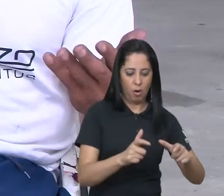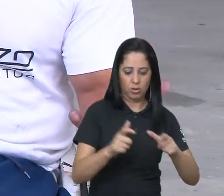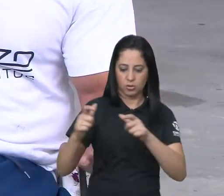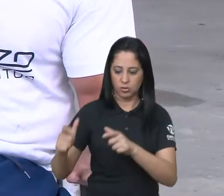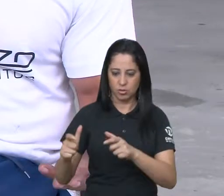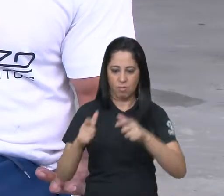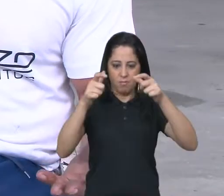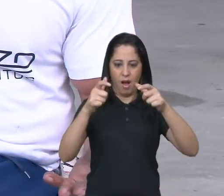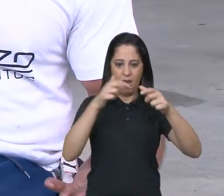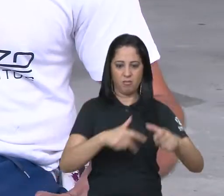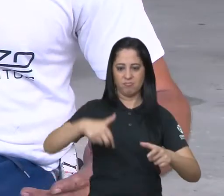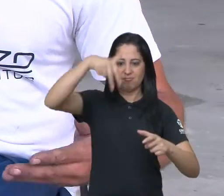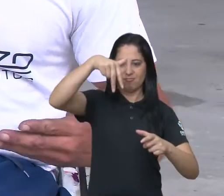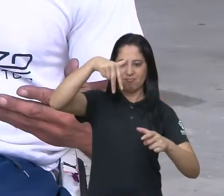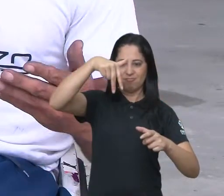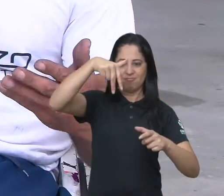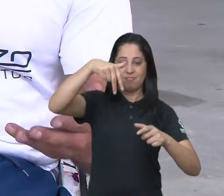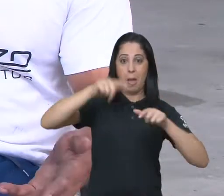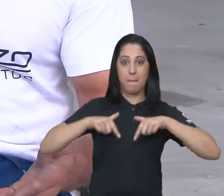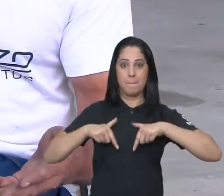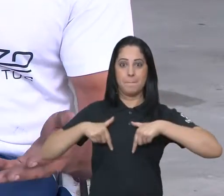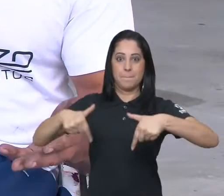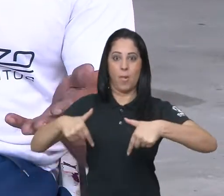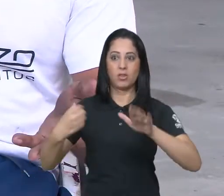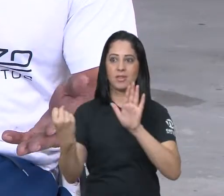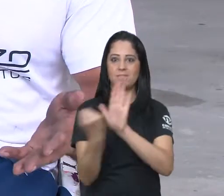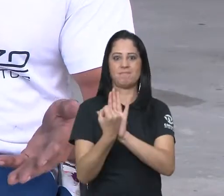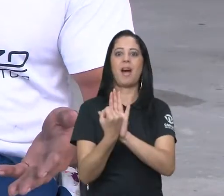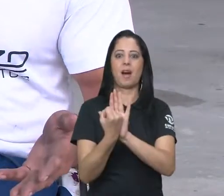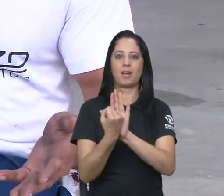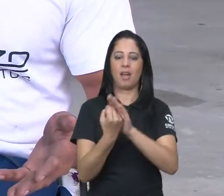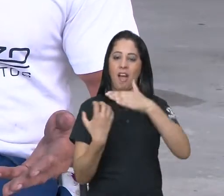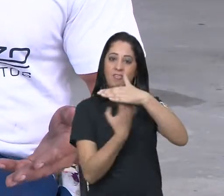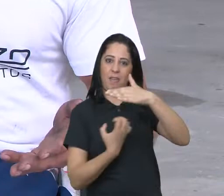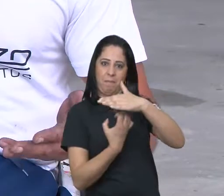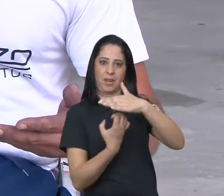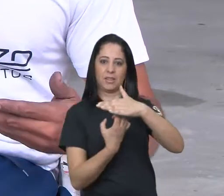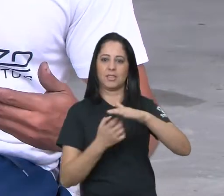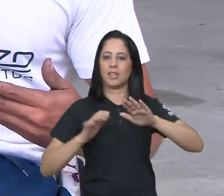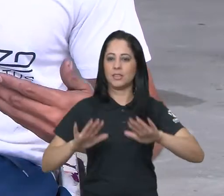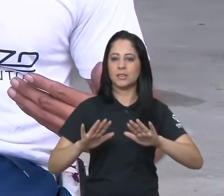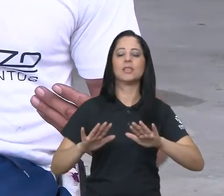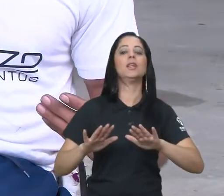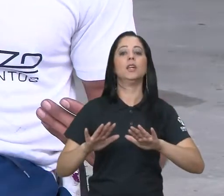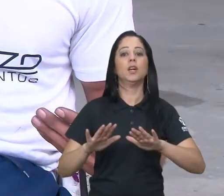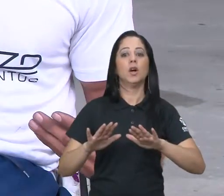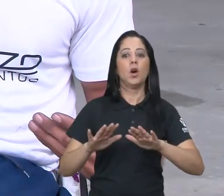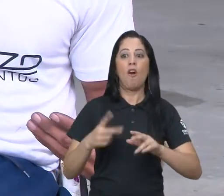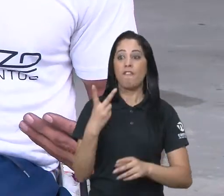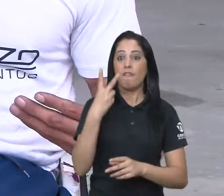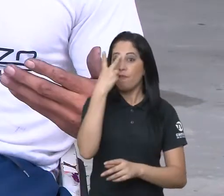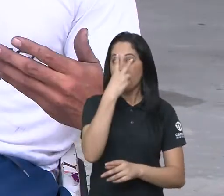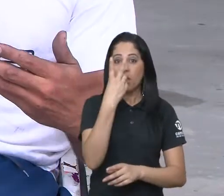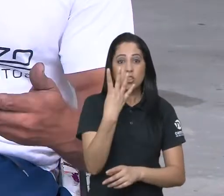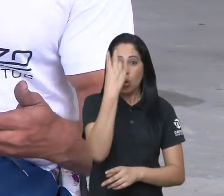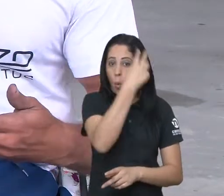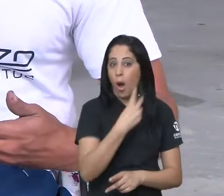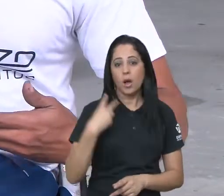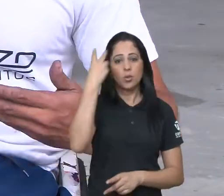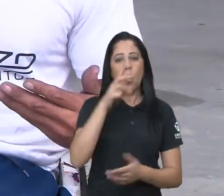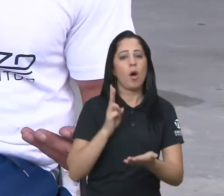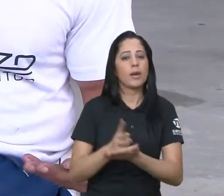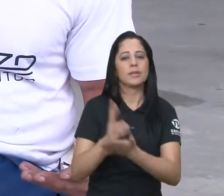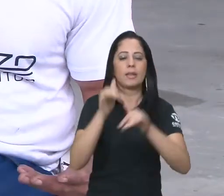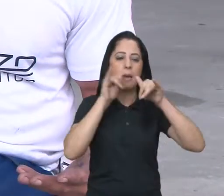ao lugar mais alto do pódio. Então, quando a gente chega ao lugar mais alto do pódio, a gente consegue estampar a marca dela. E essa marca